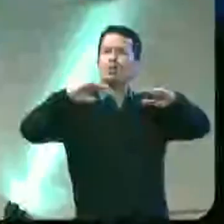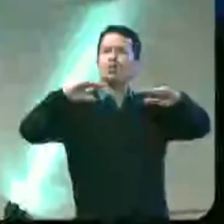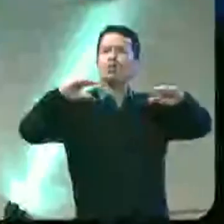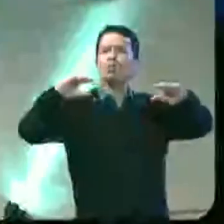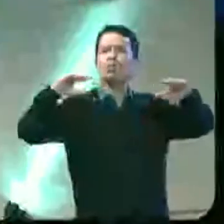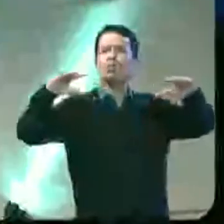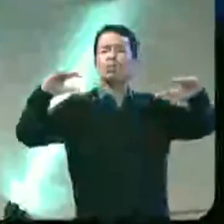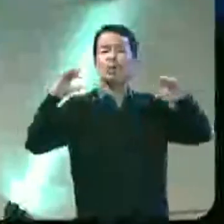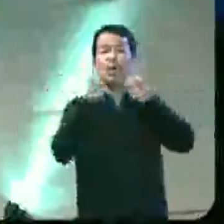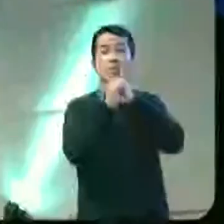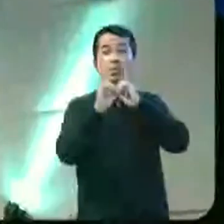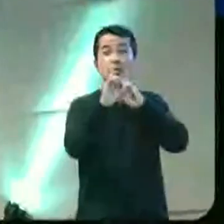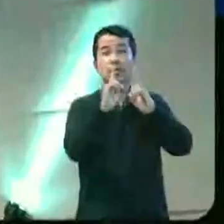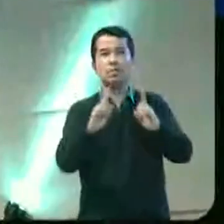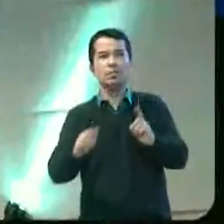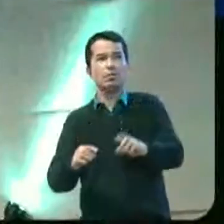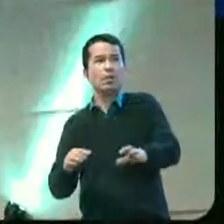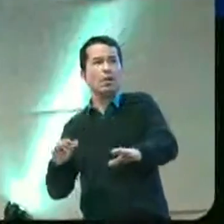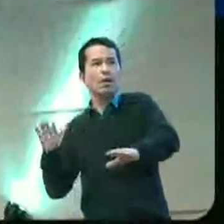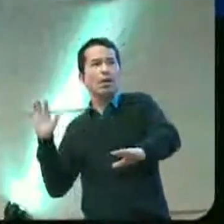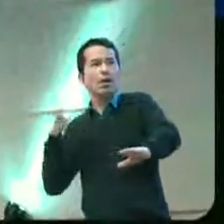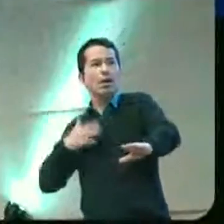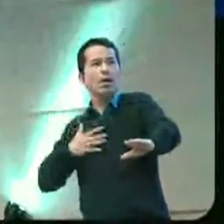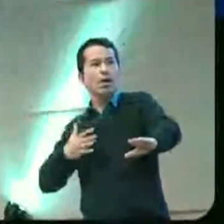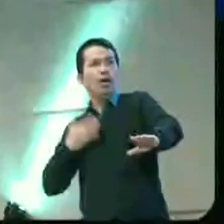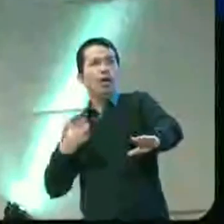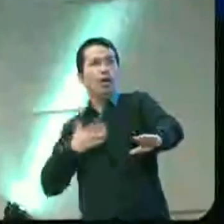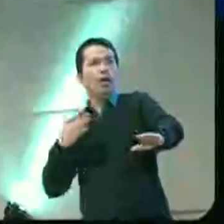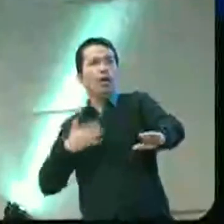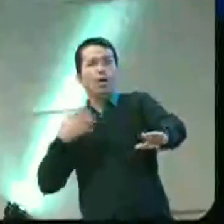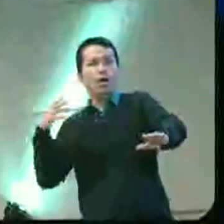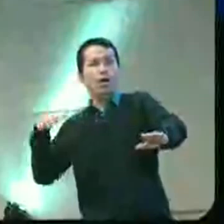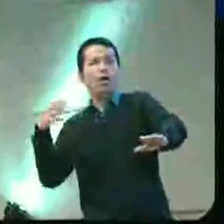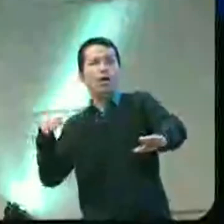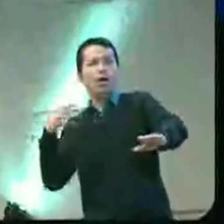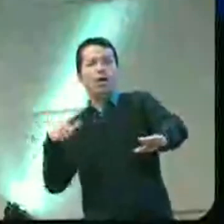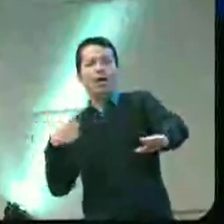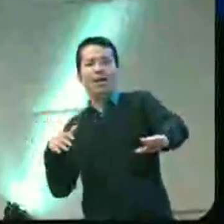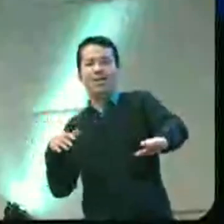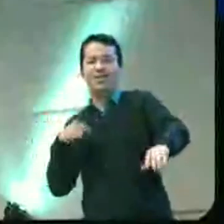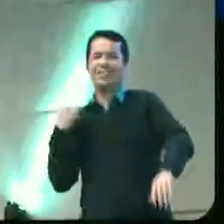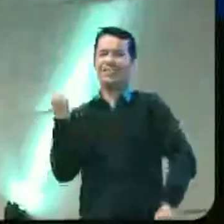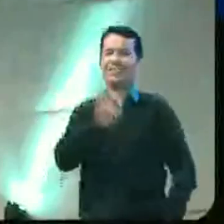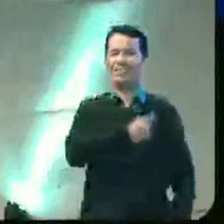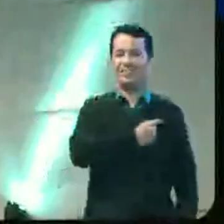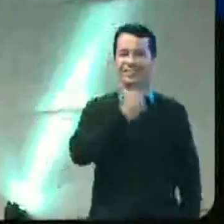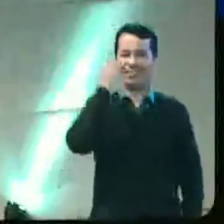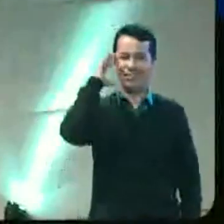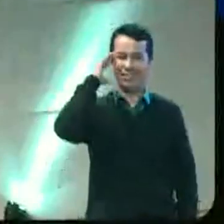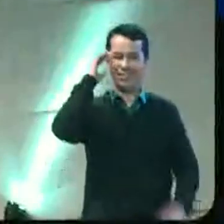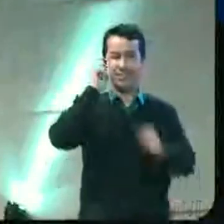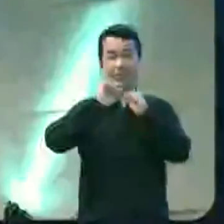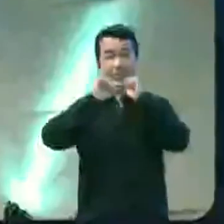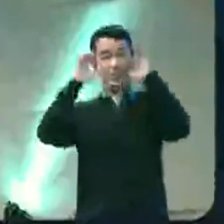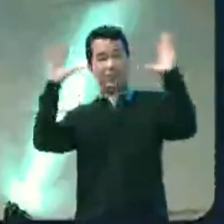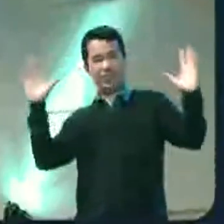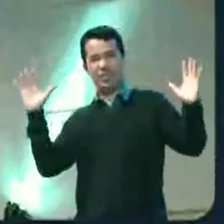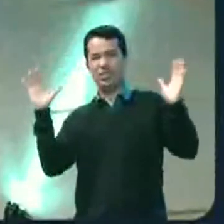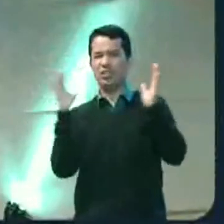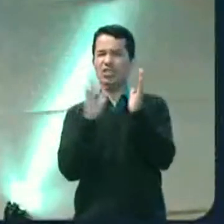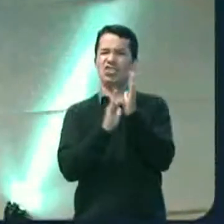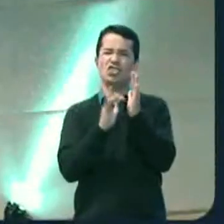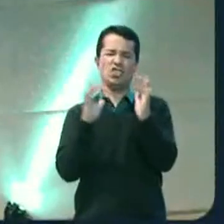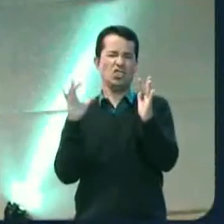Eles testemunharam um milagre. E a terceira coisa é que com ele, junto com a gente, no nosso barco, a gente